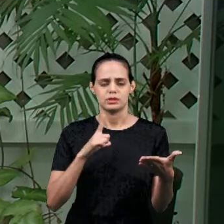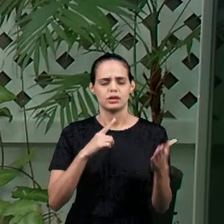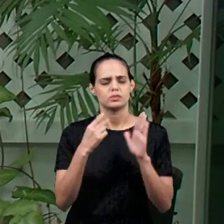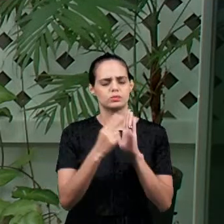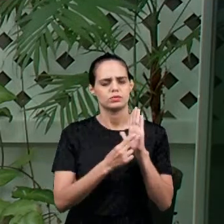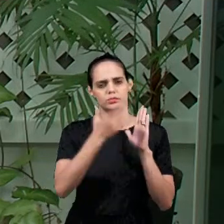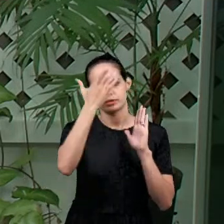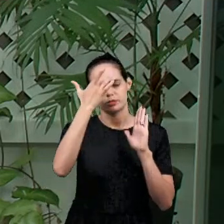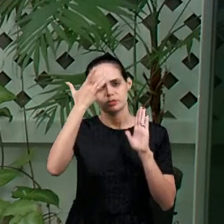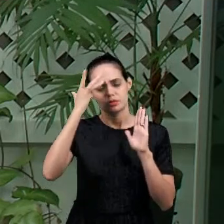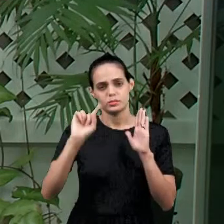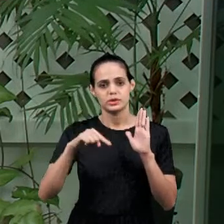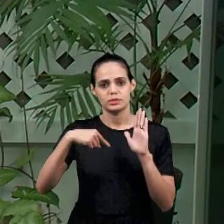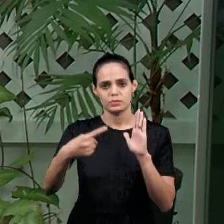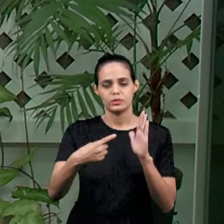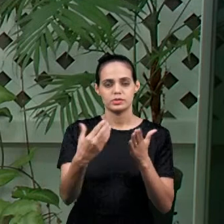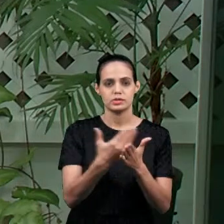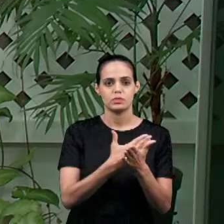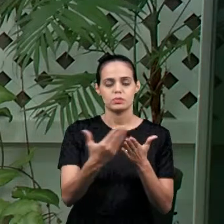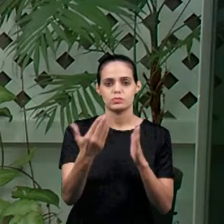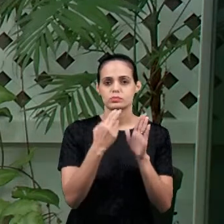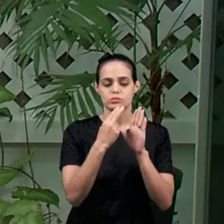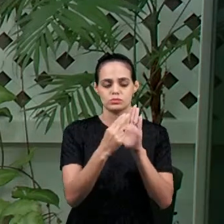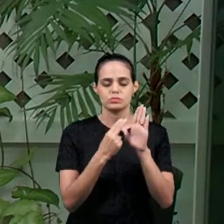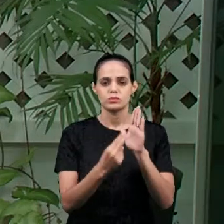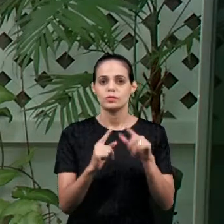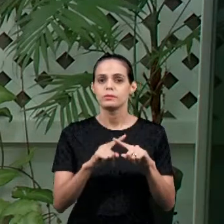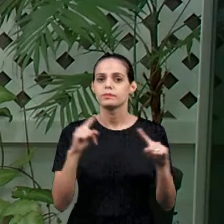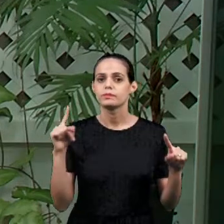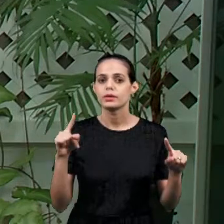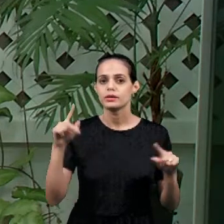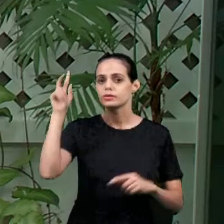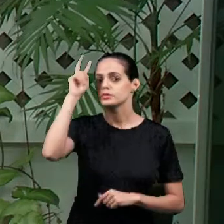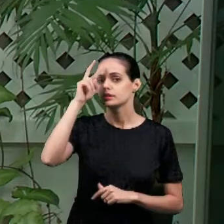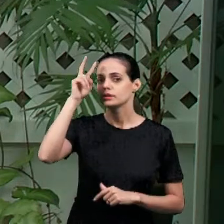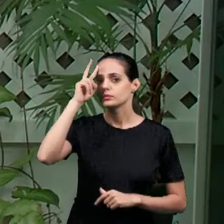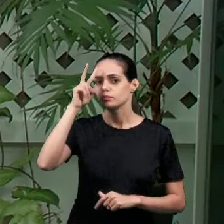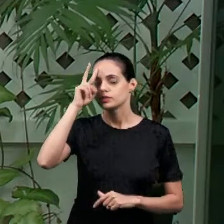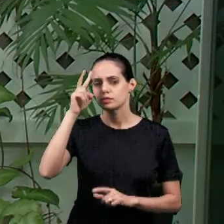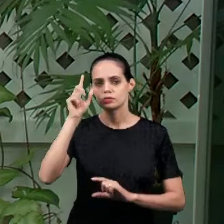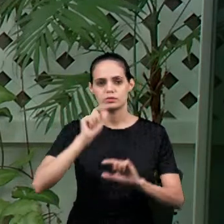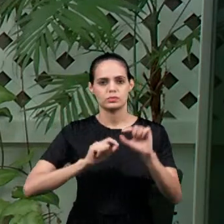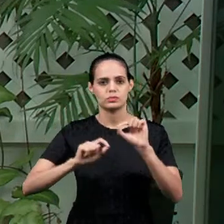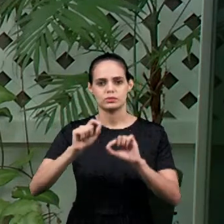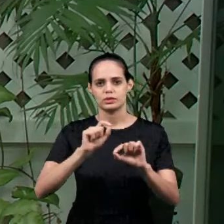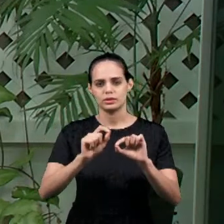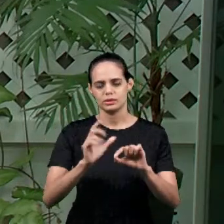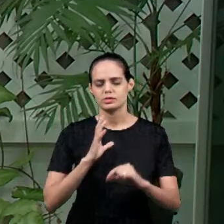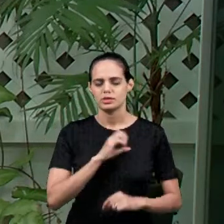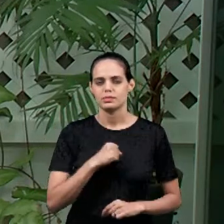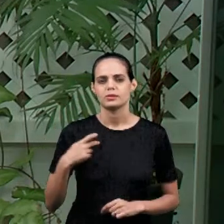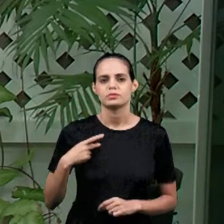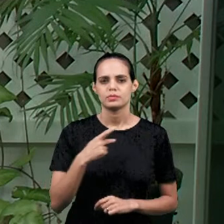citando alguns nomes, mas lembrando que é um trabalho desse nosso querido pastor do Rockwalder,